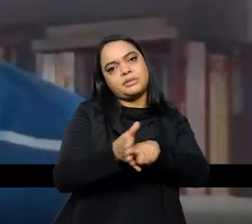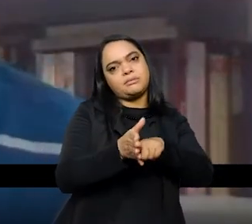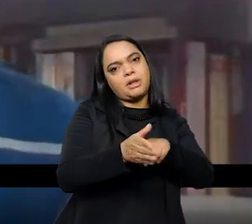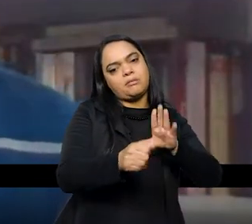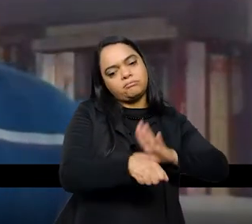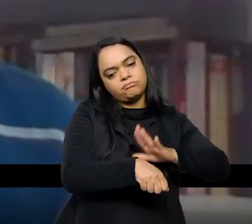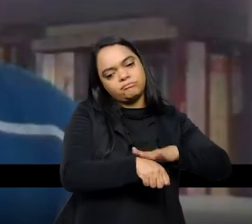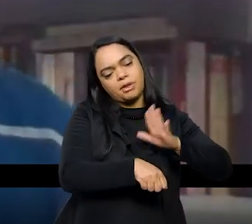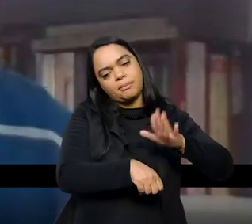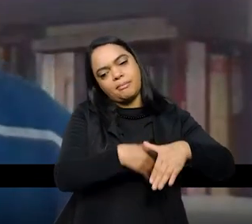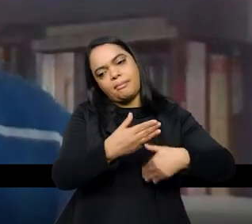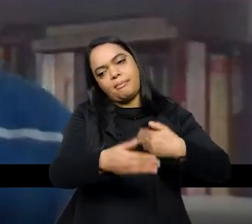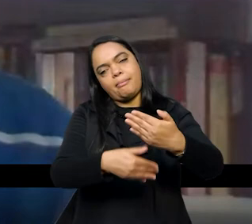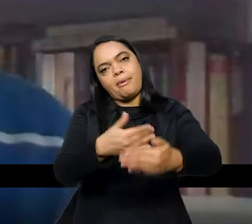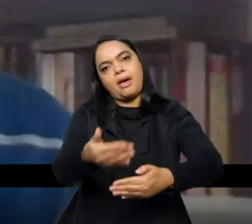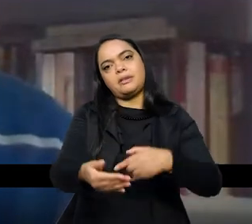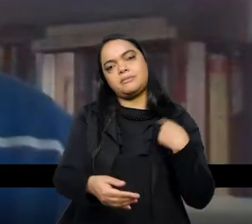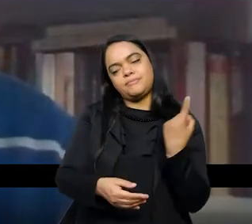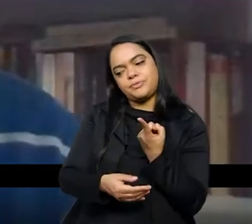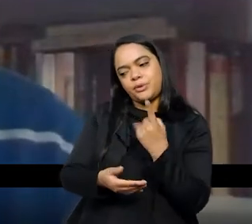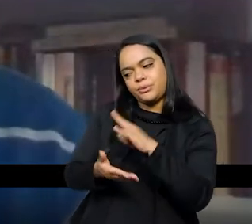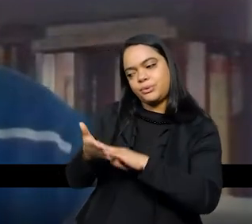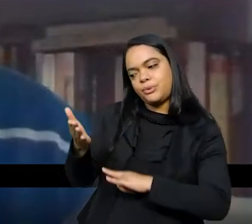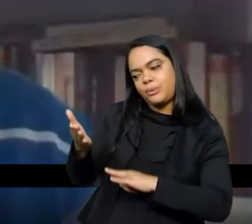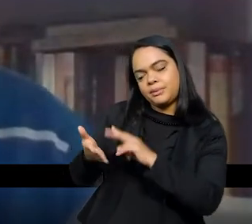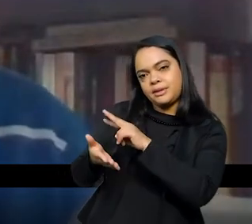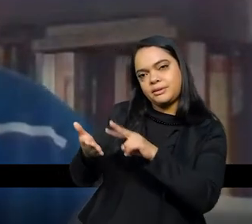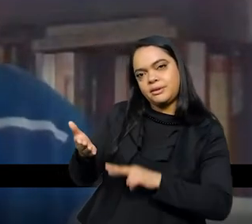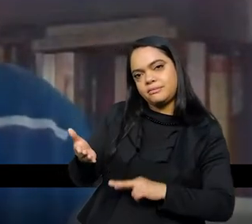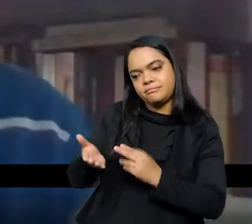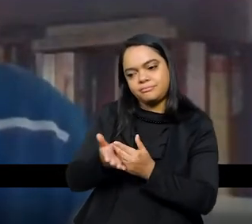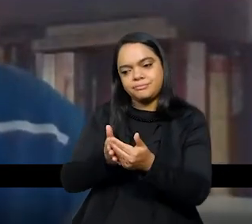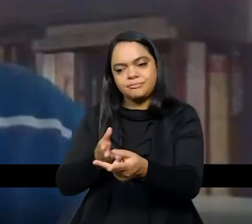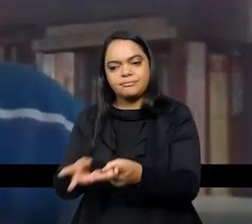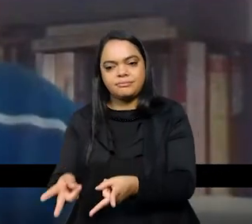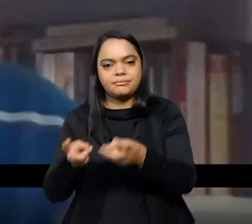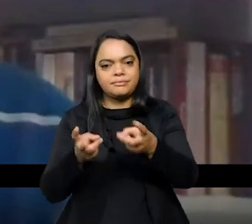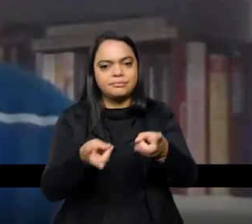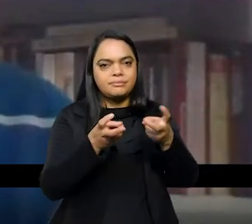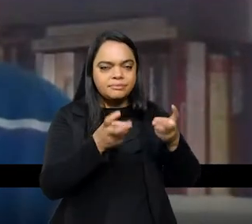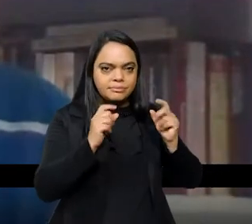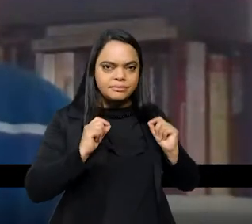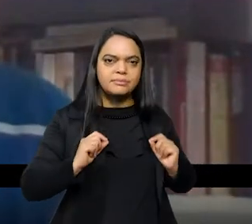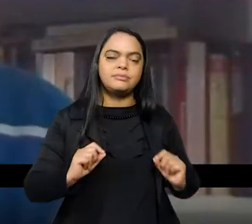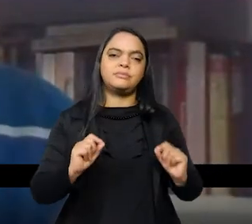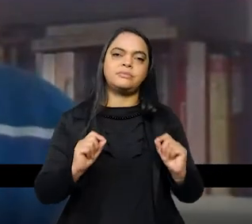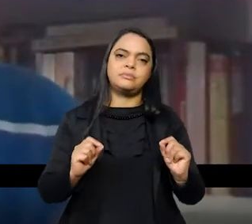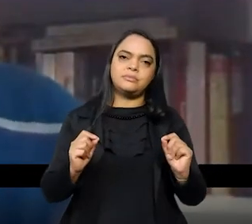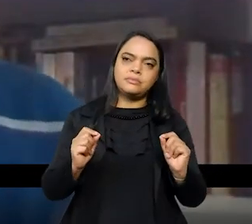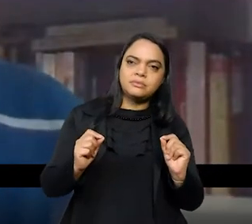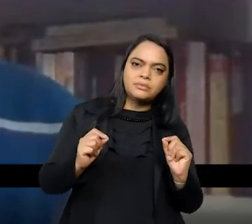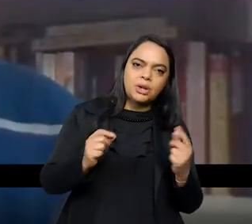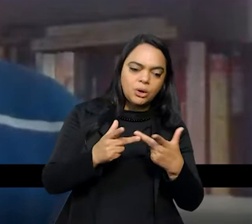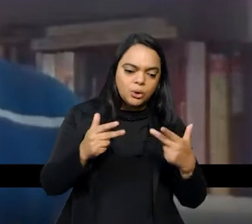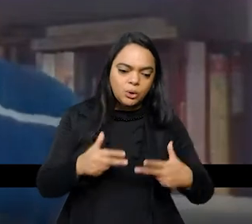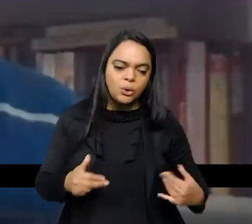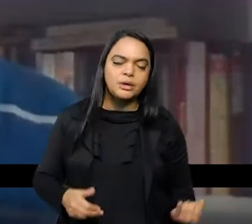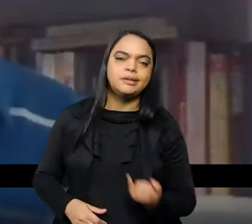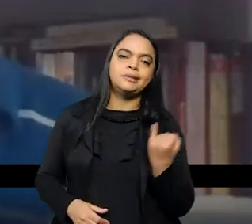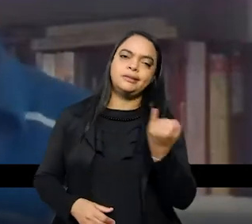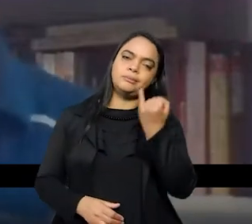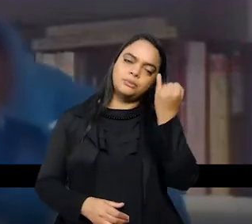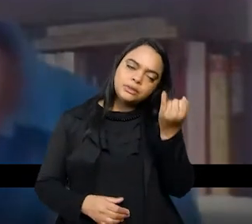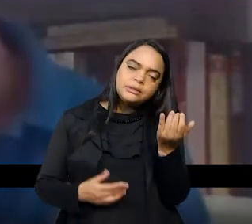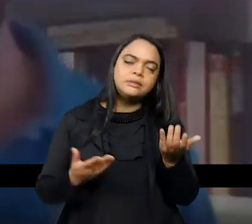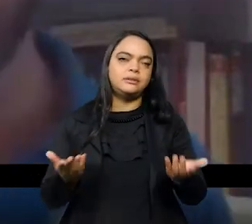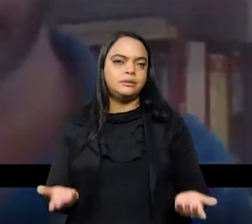a documentação, a gente começa a perceber esses pontos importantes, né? Então, eu acho